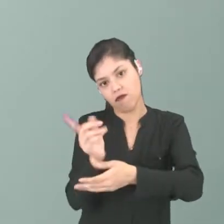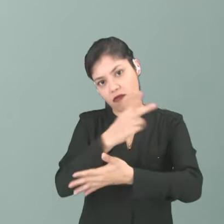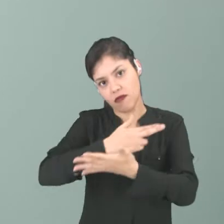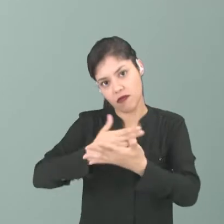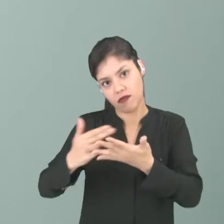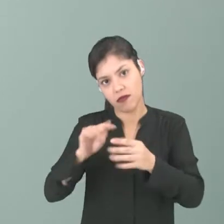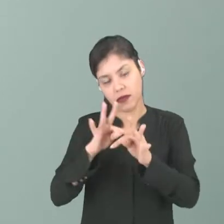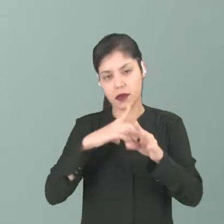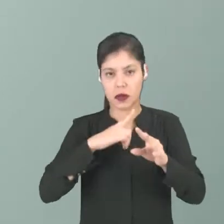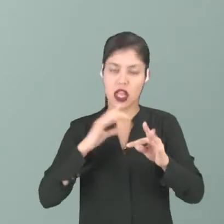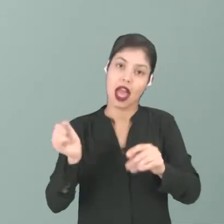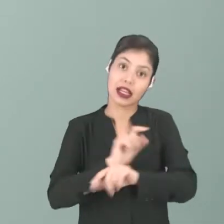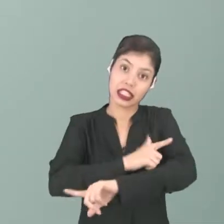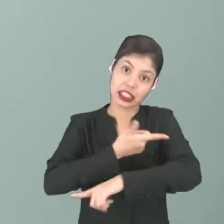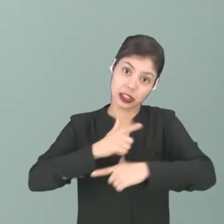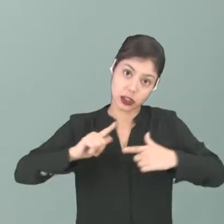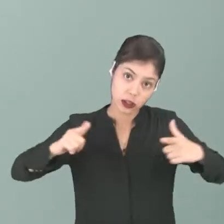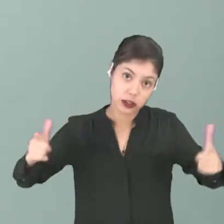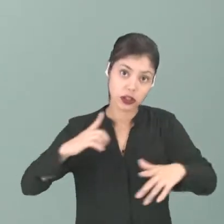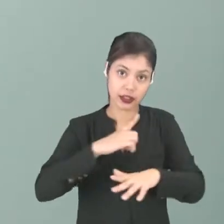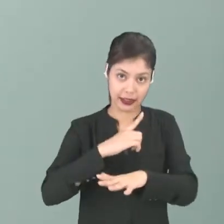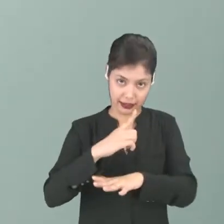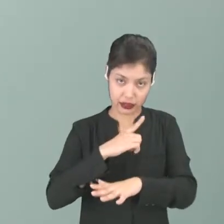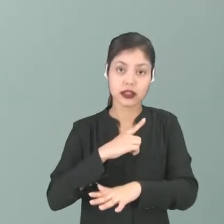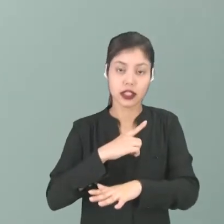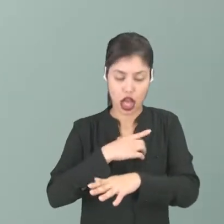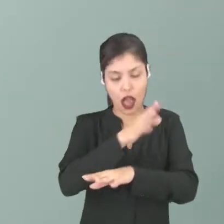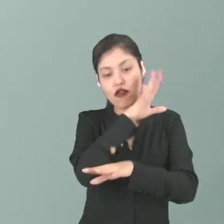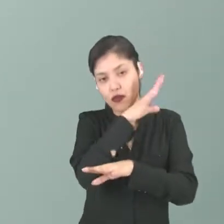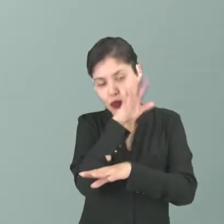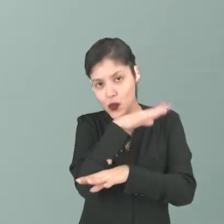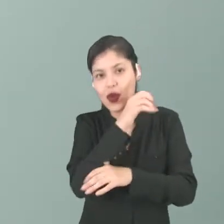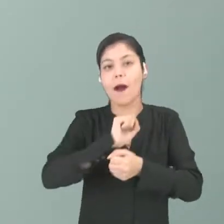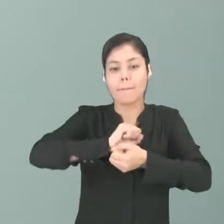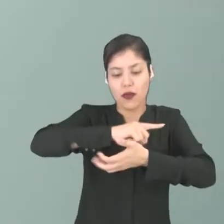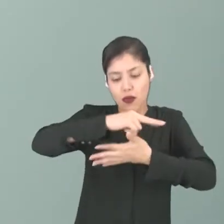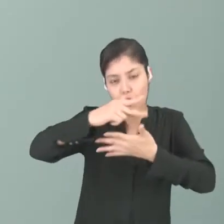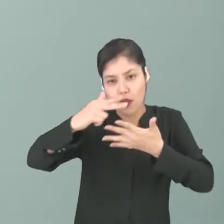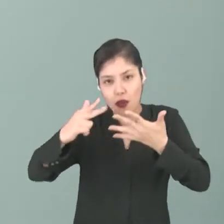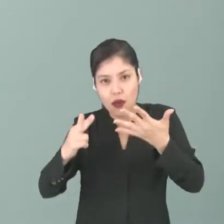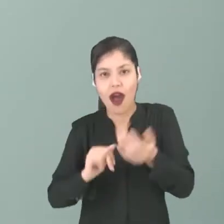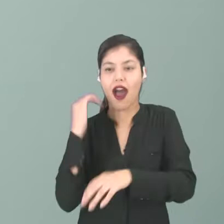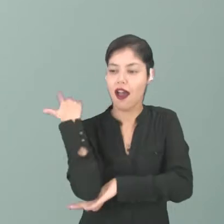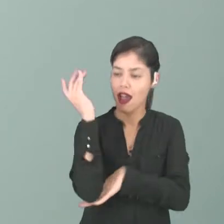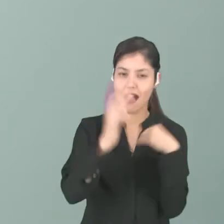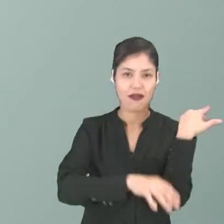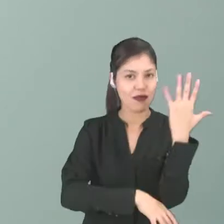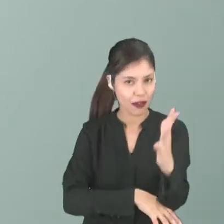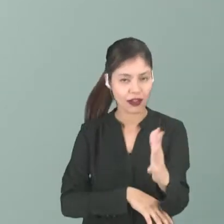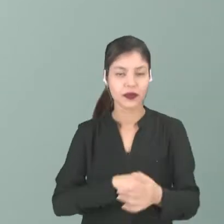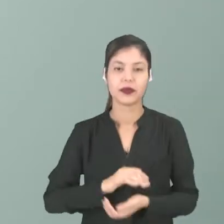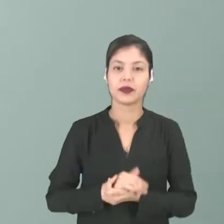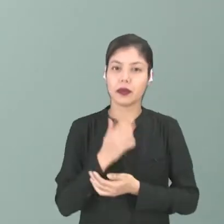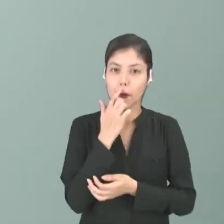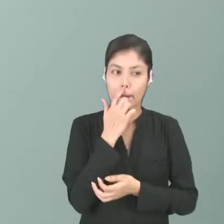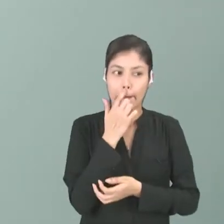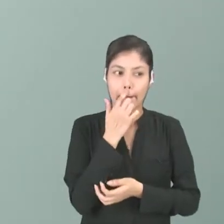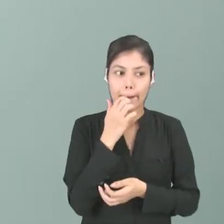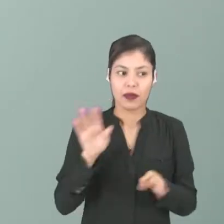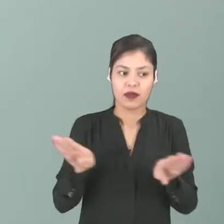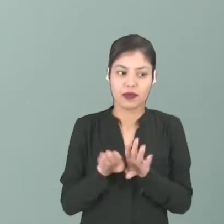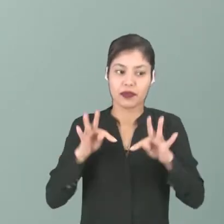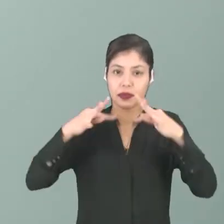lembrar primeiramente da grande biodiversidade que nós encontramos nela, né? A fauna, a flora. Então, todos os